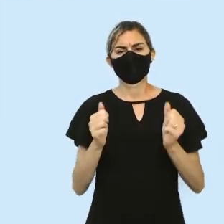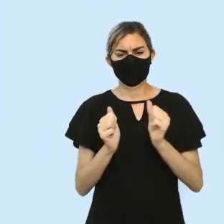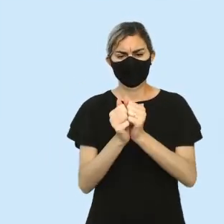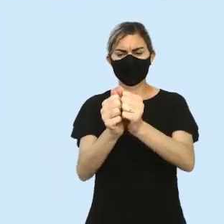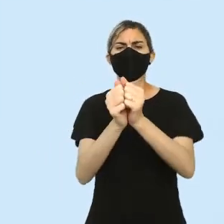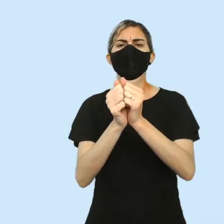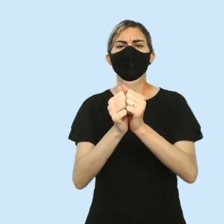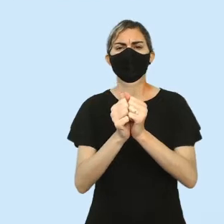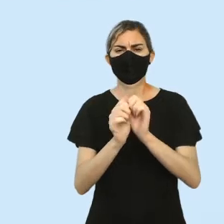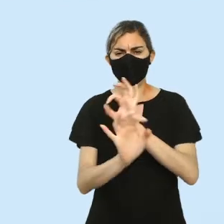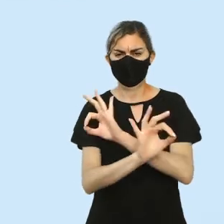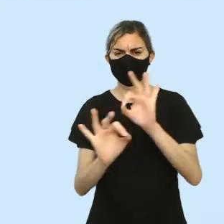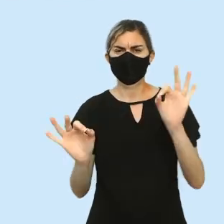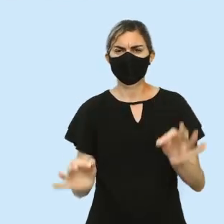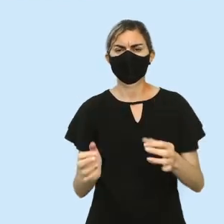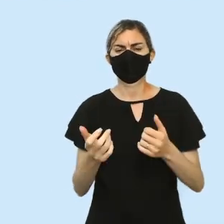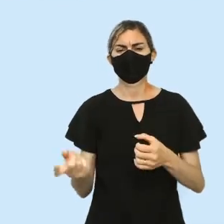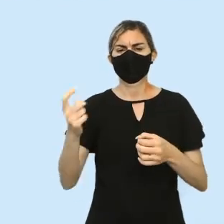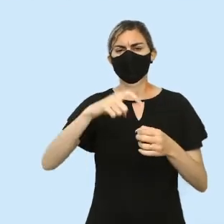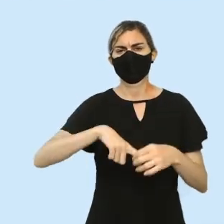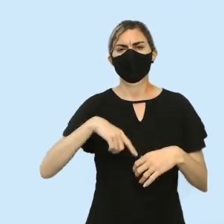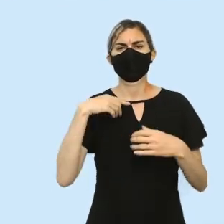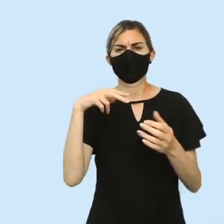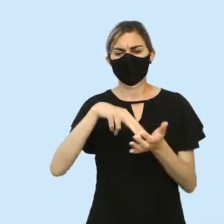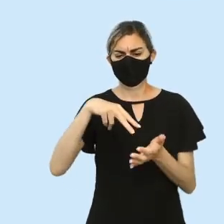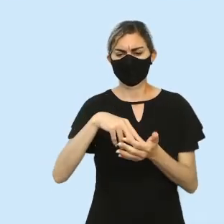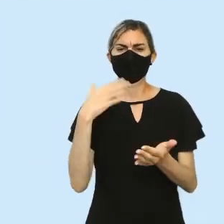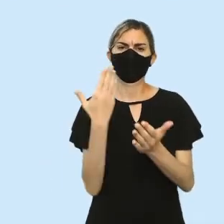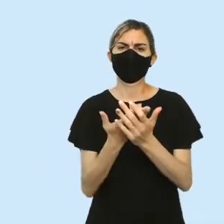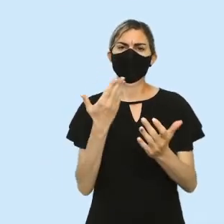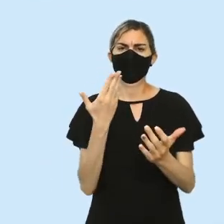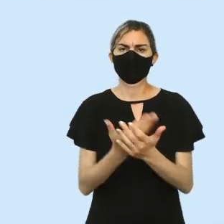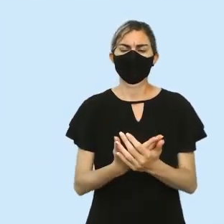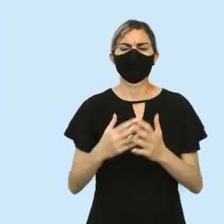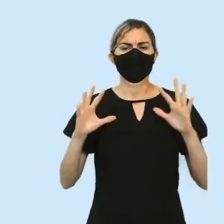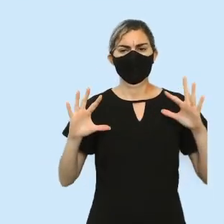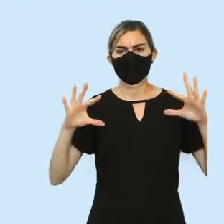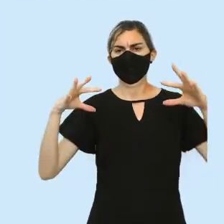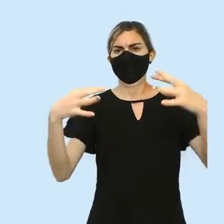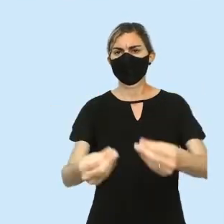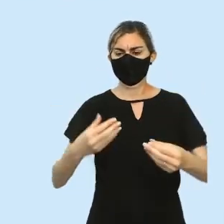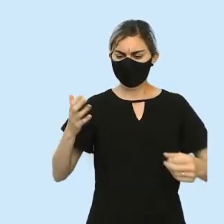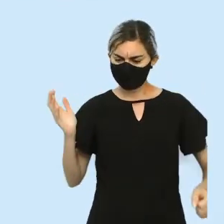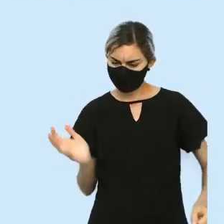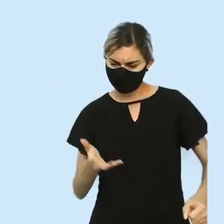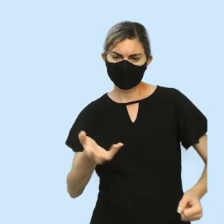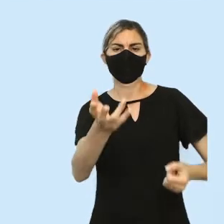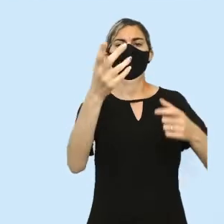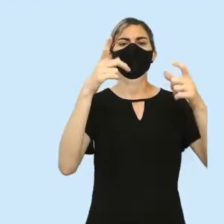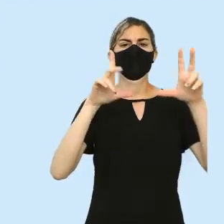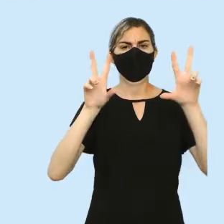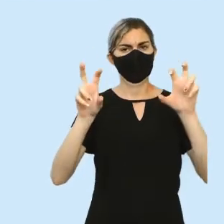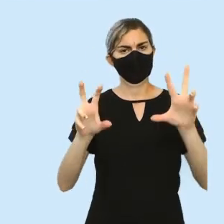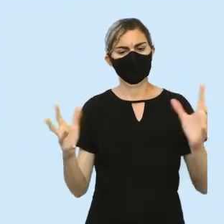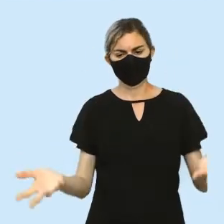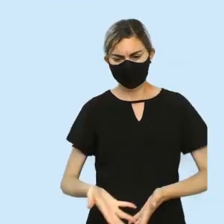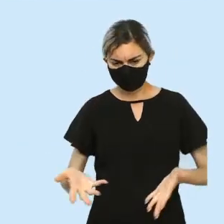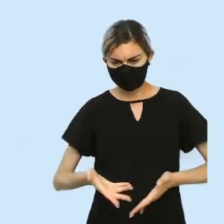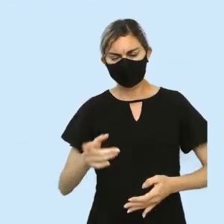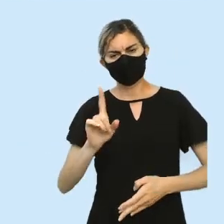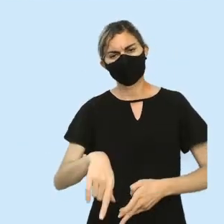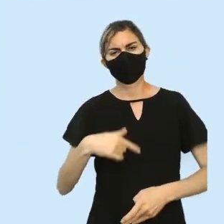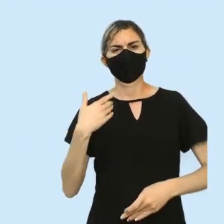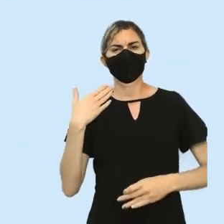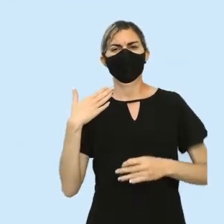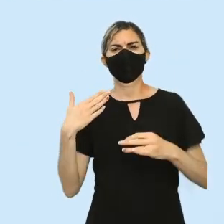juntos, galera, firme e fortes no retorno dessas aulas presenciais a todo vapor. Então, o tema de hoje, minha gente, é